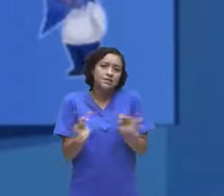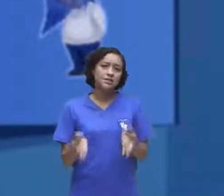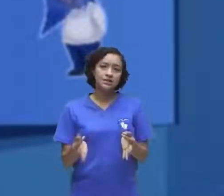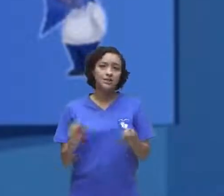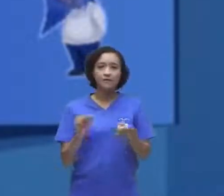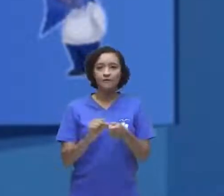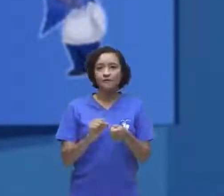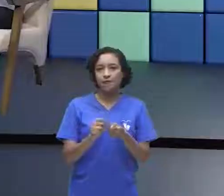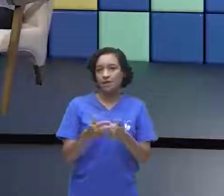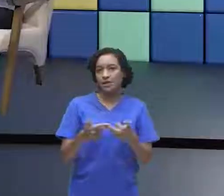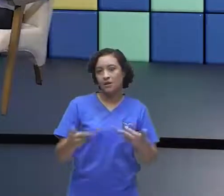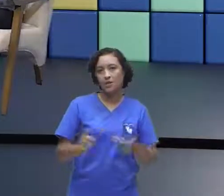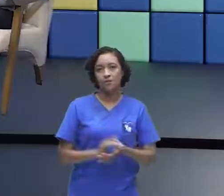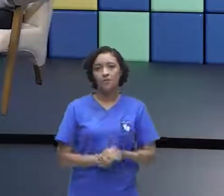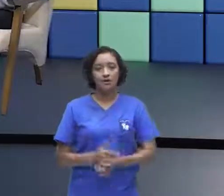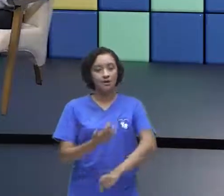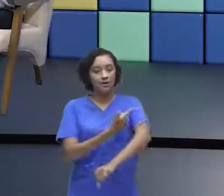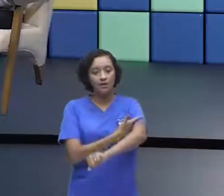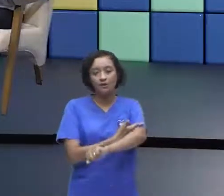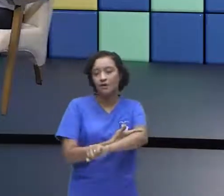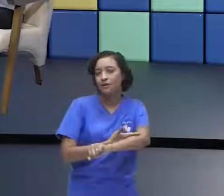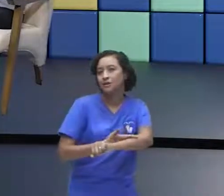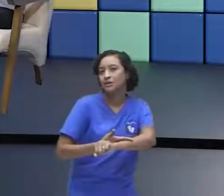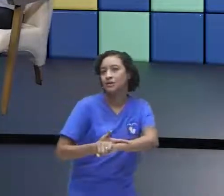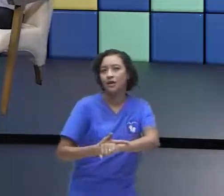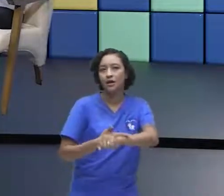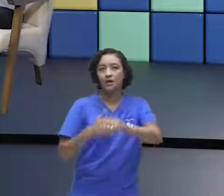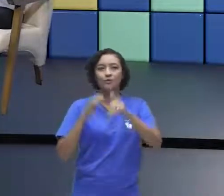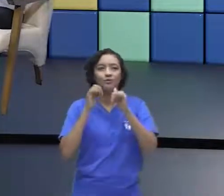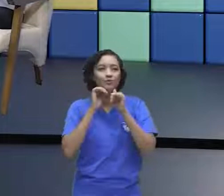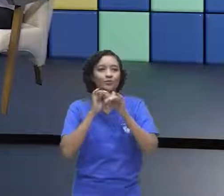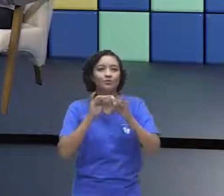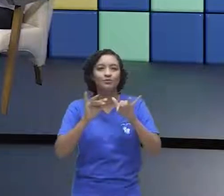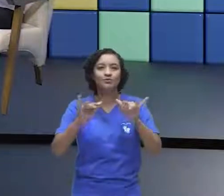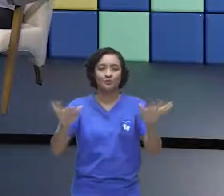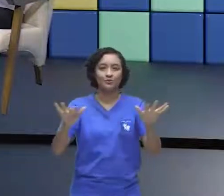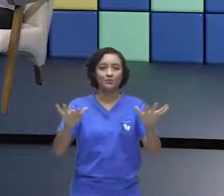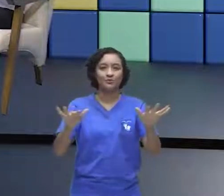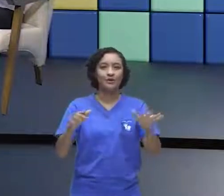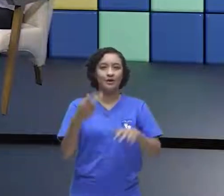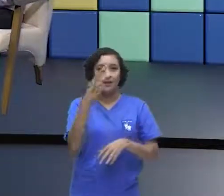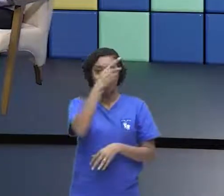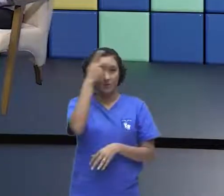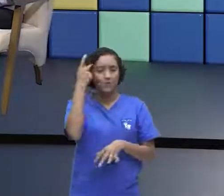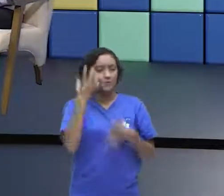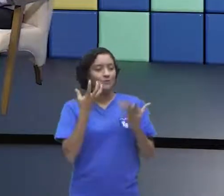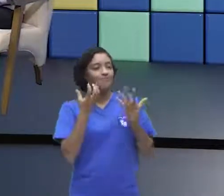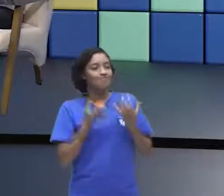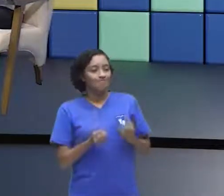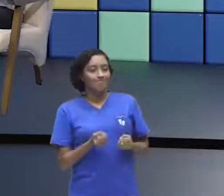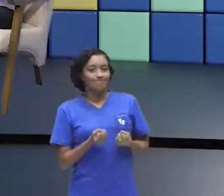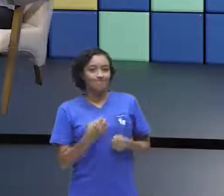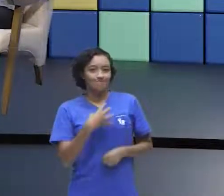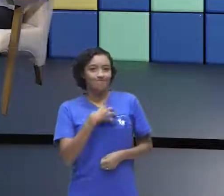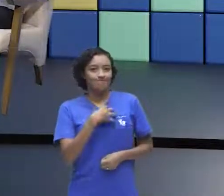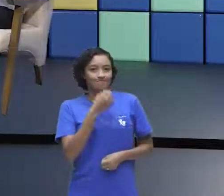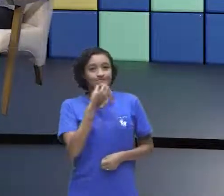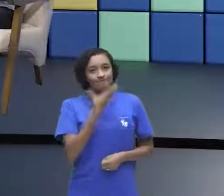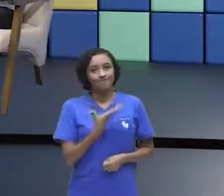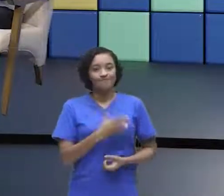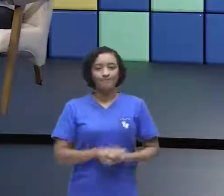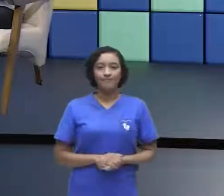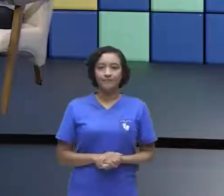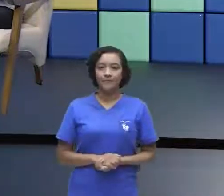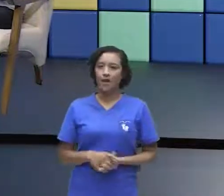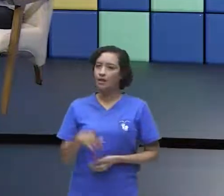né? gentileza não custa caro e faz bem a quem está recebendo. Pode ter certeza, né? A gente tem muitos